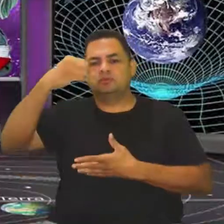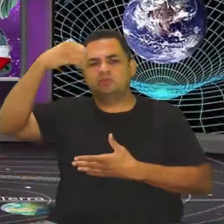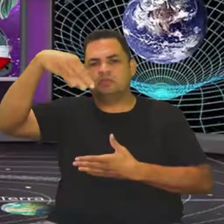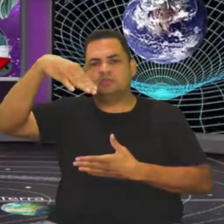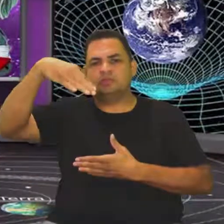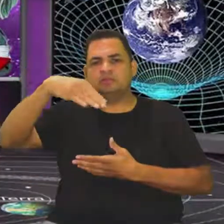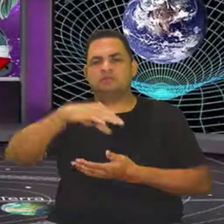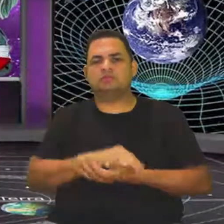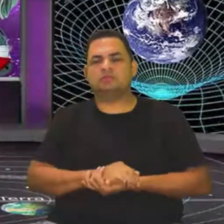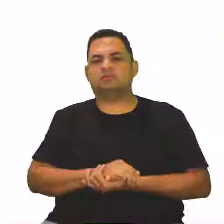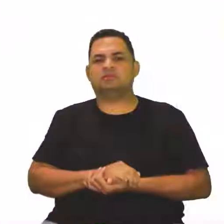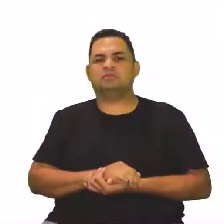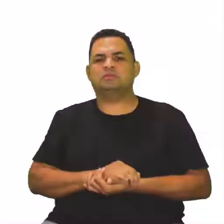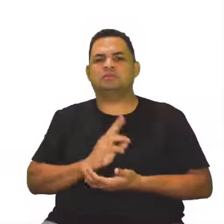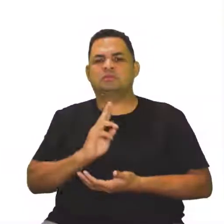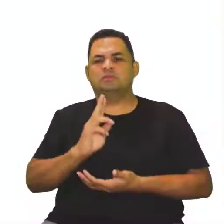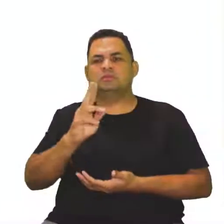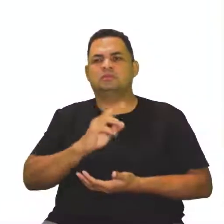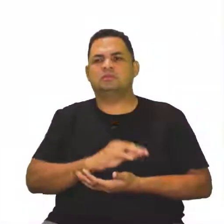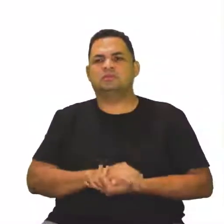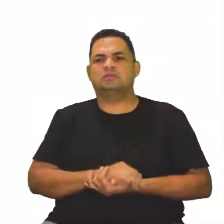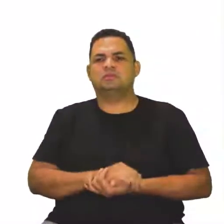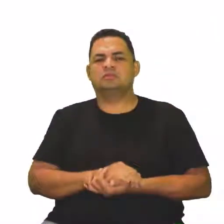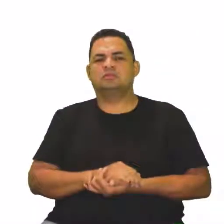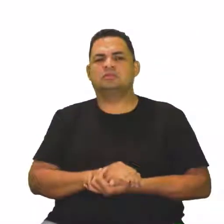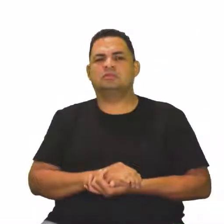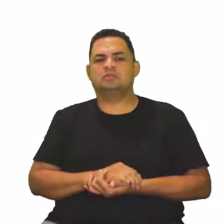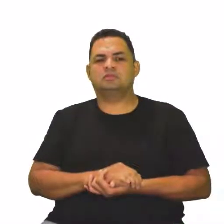tá bom? Vamos continuar, olha só.